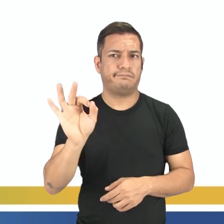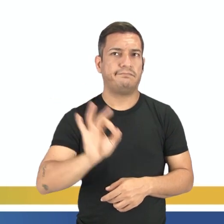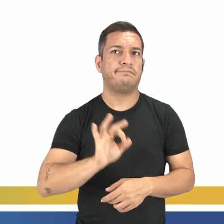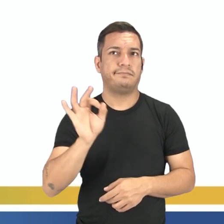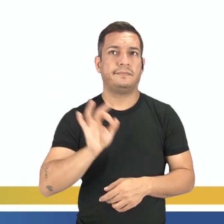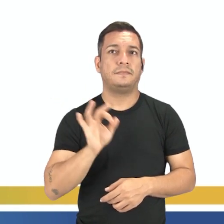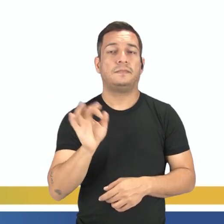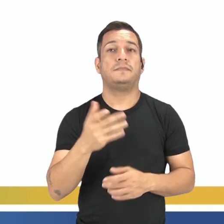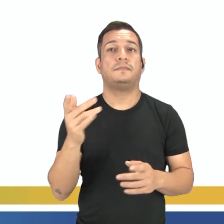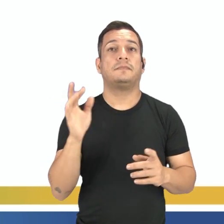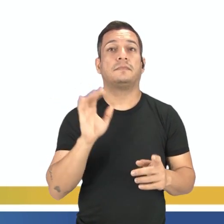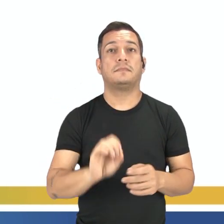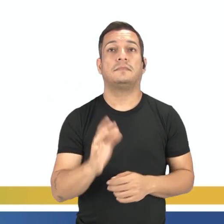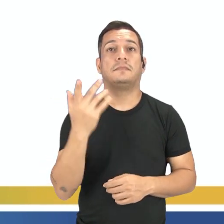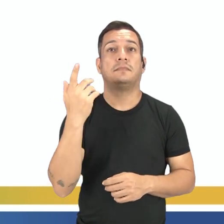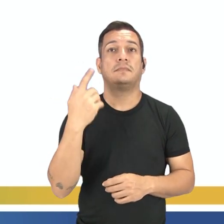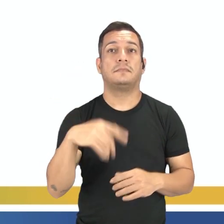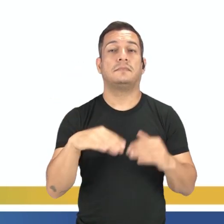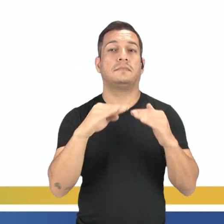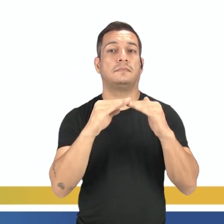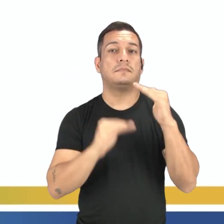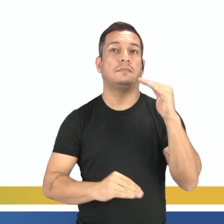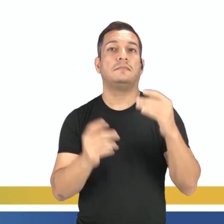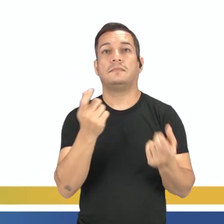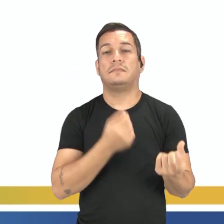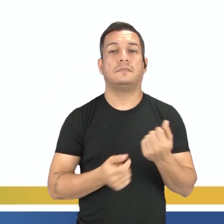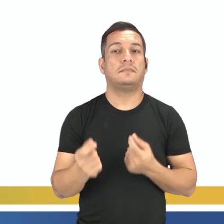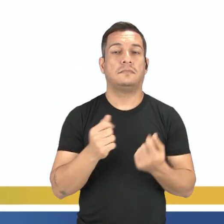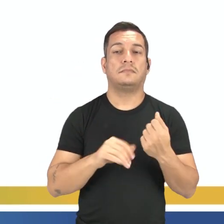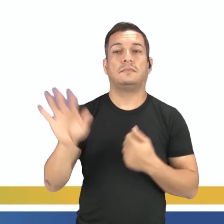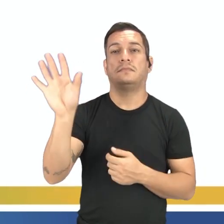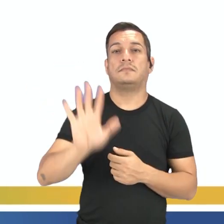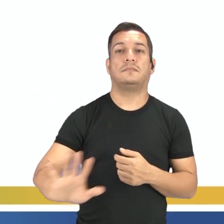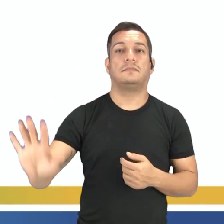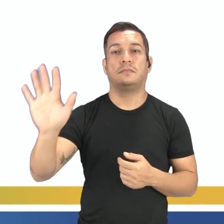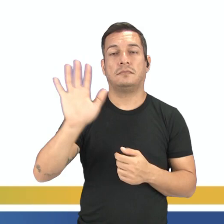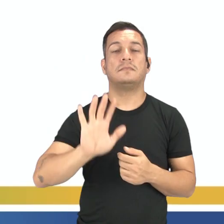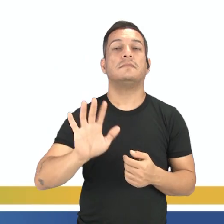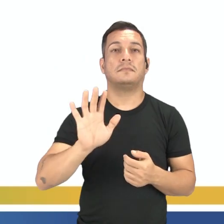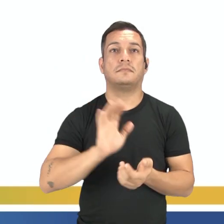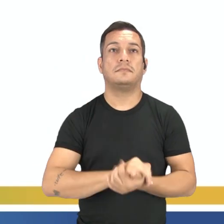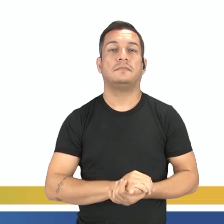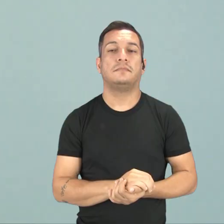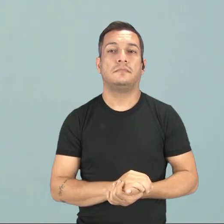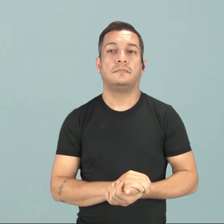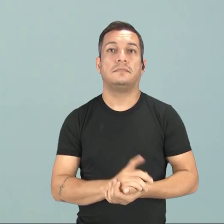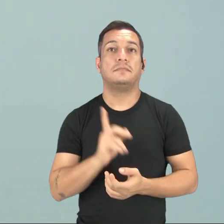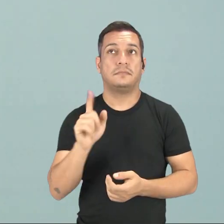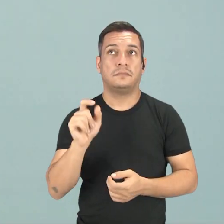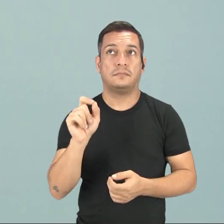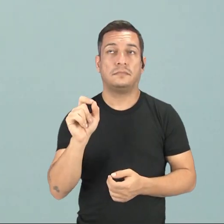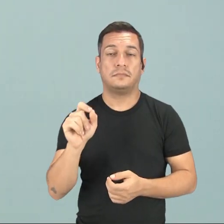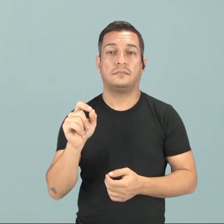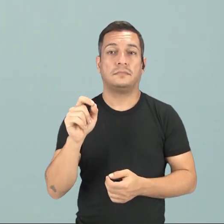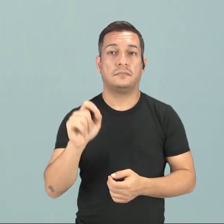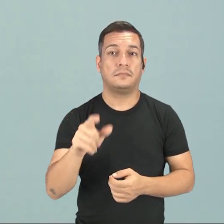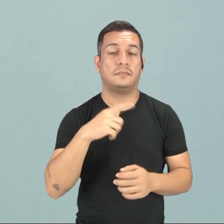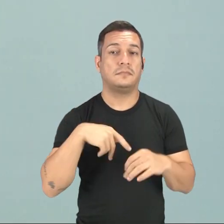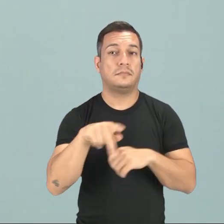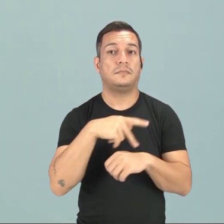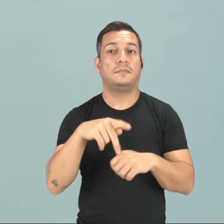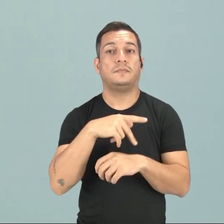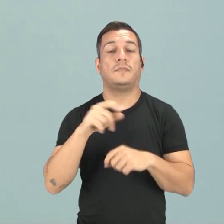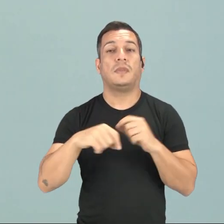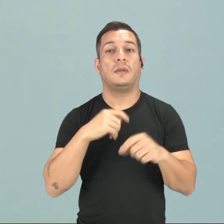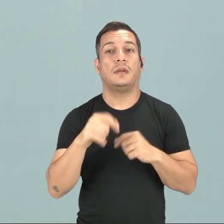3%. Isso reflete o grau de desigualdade econômica regional. É nesse sentido que esses países